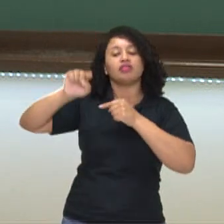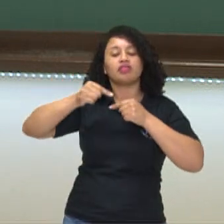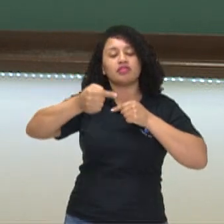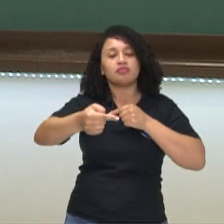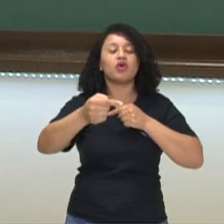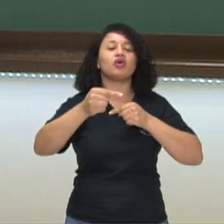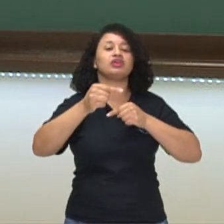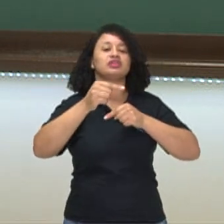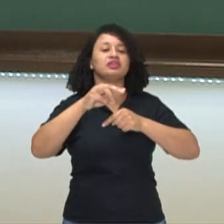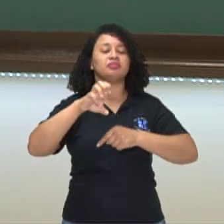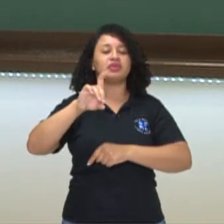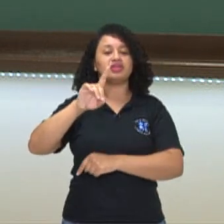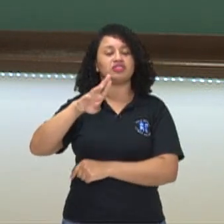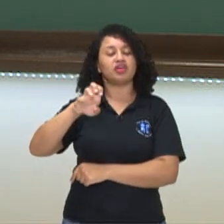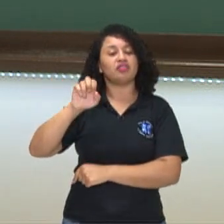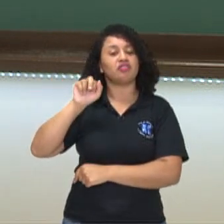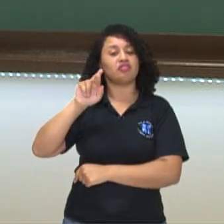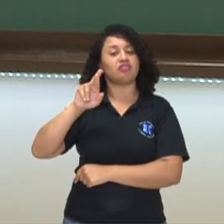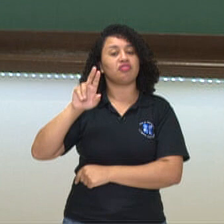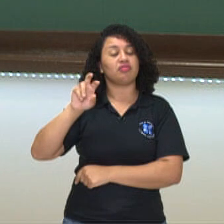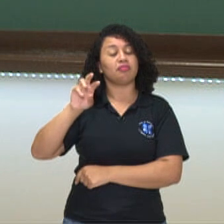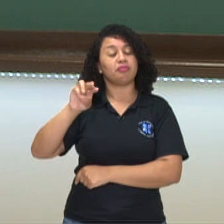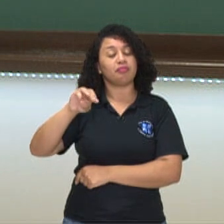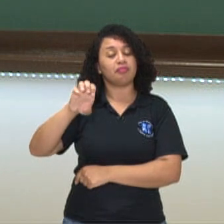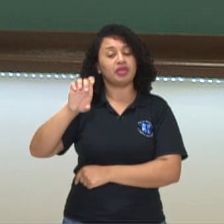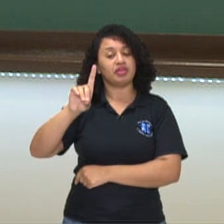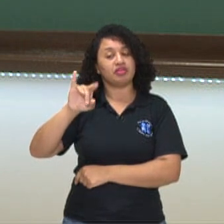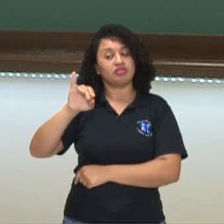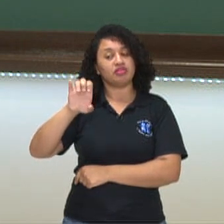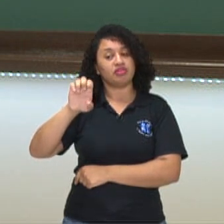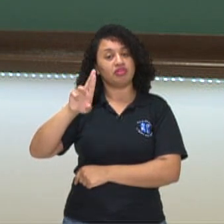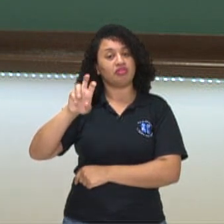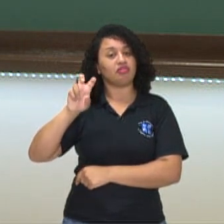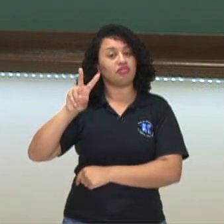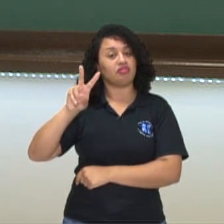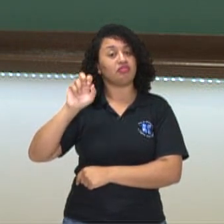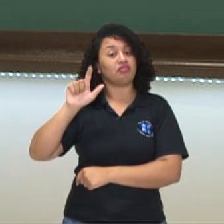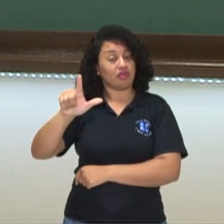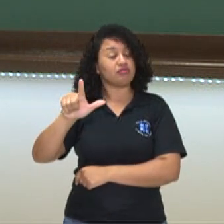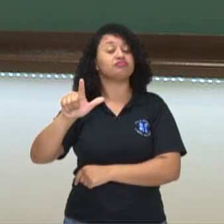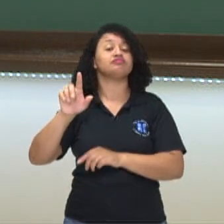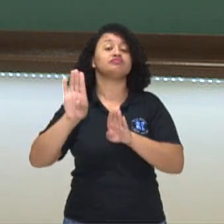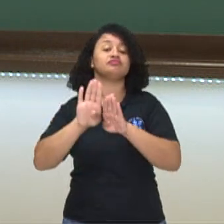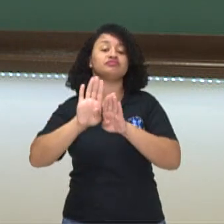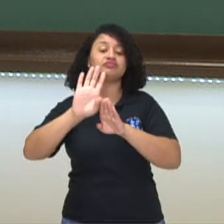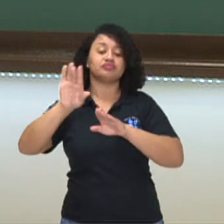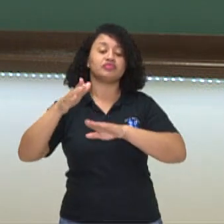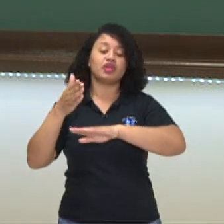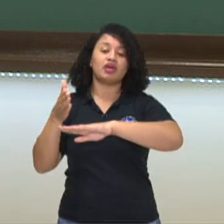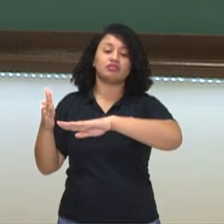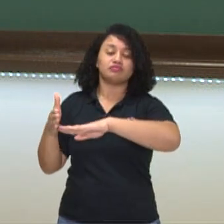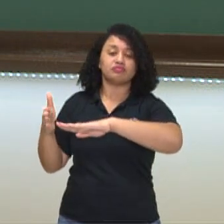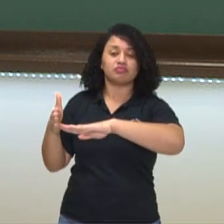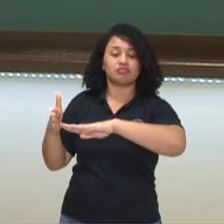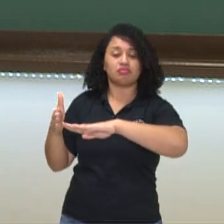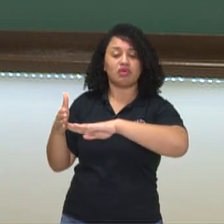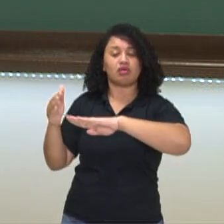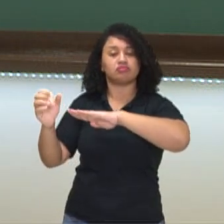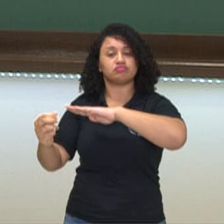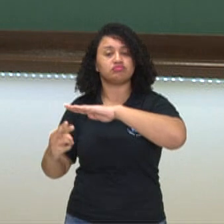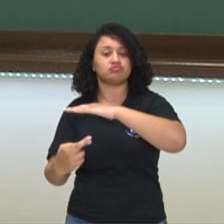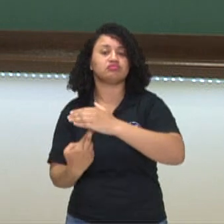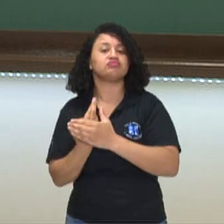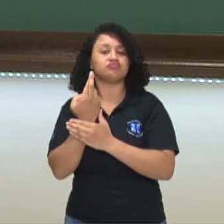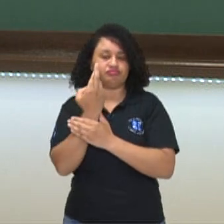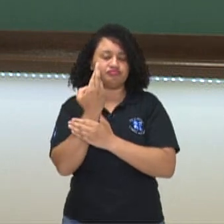Idade Medieval, né, depois da história antiga e Idade Medieval, e o Renascimento na Idade Moderna. Então é um retorno